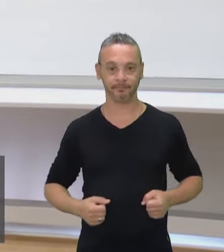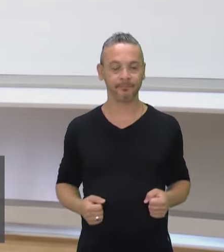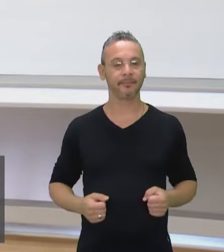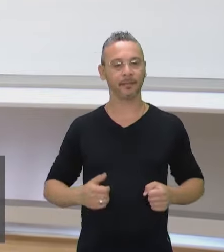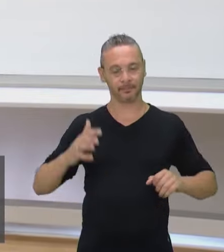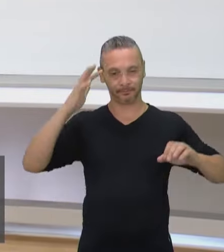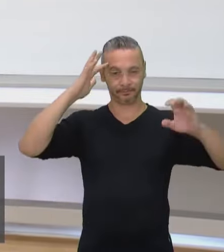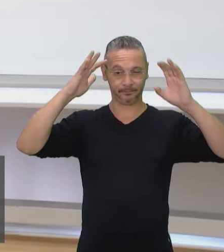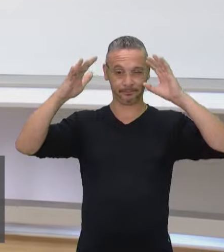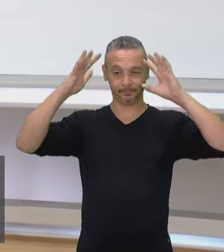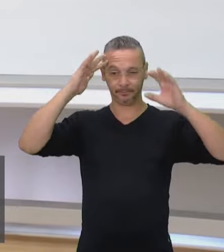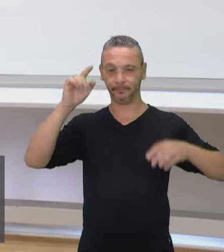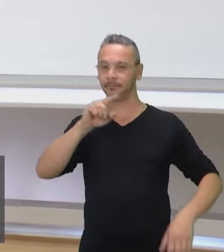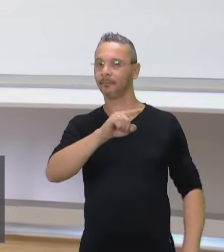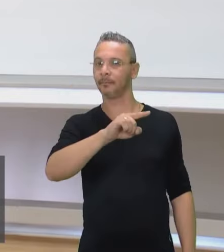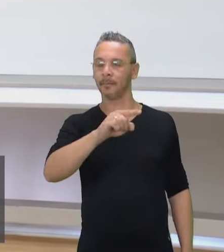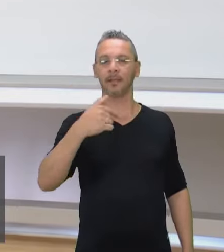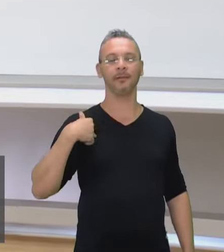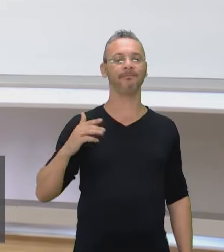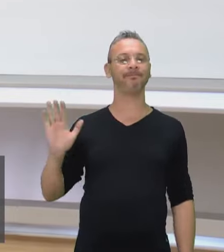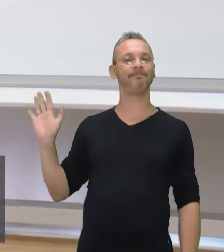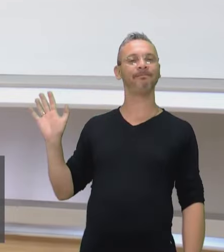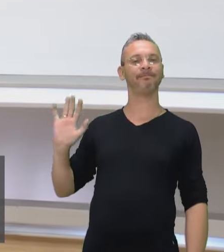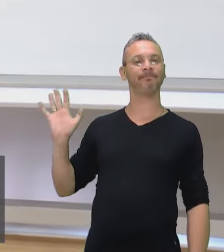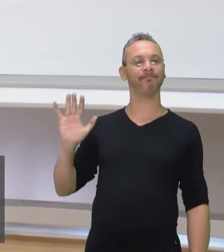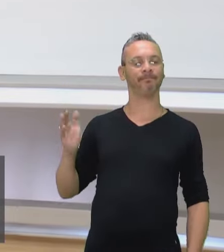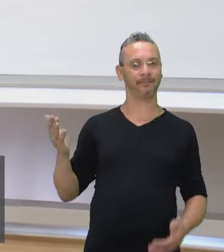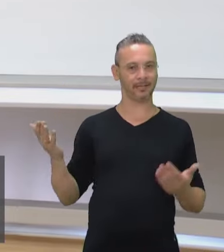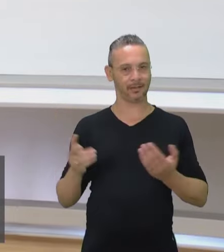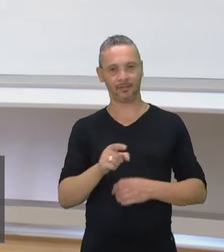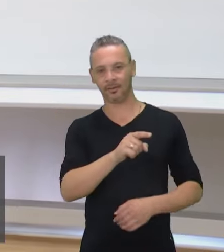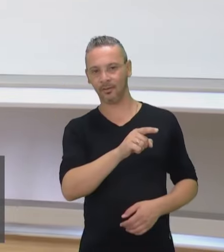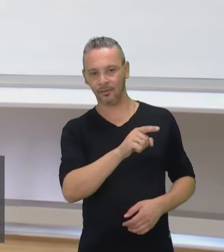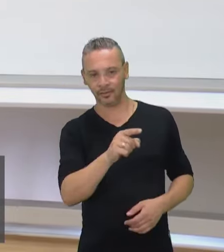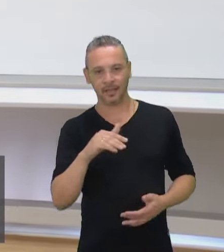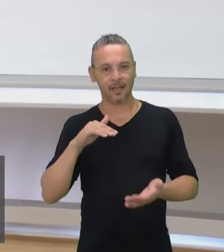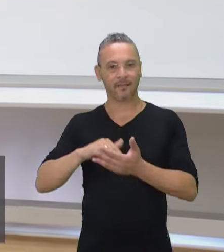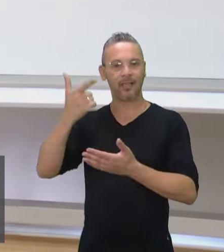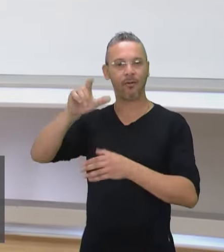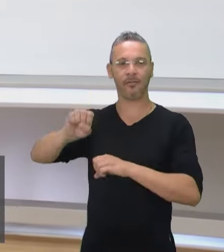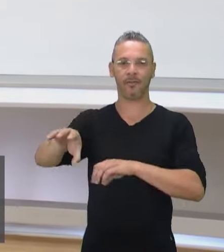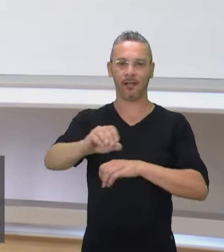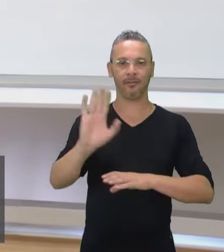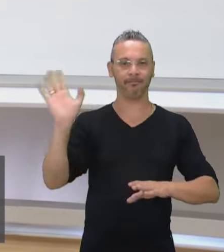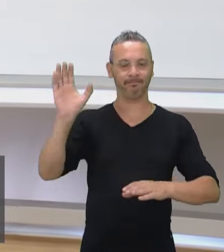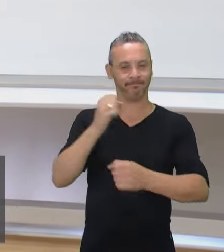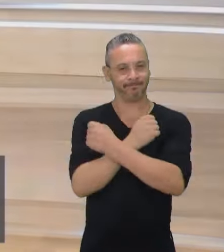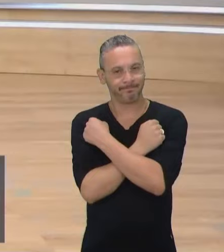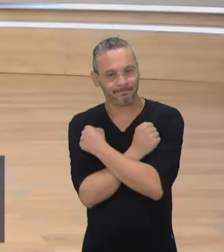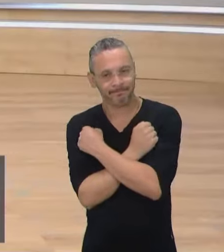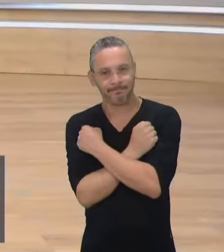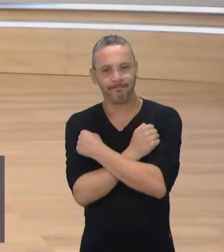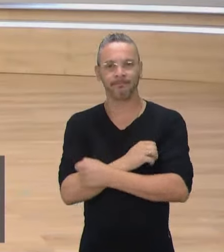uma reflexão para vocês. Eu me despeço daqui de vocês e até a próxima. Um abraço.